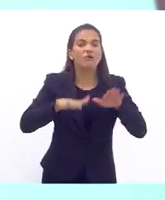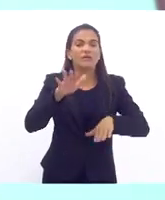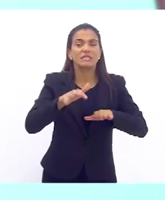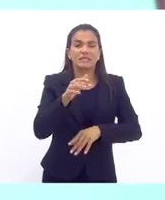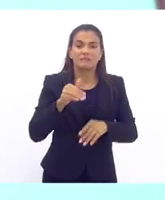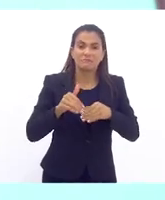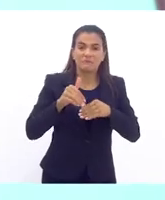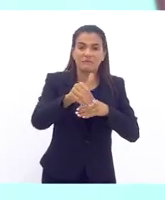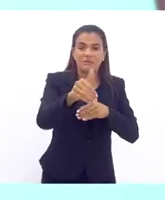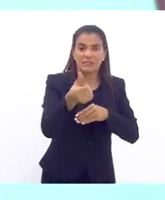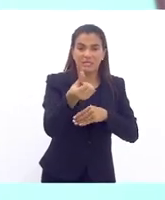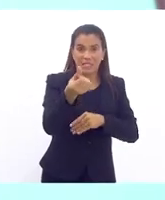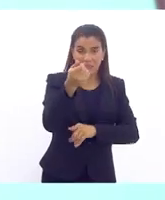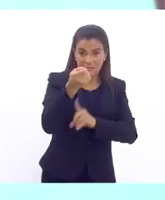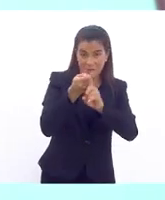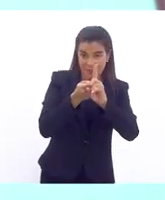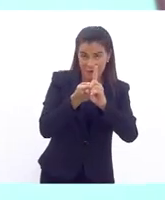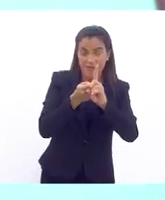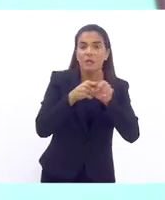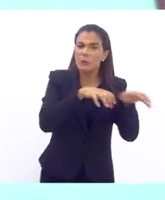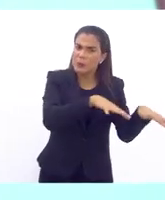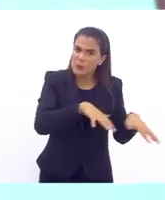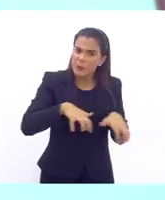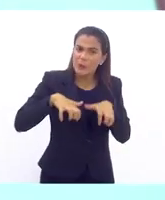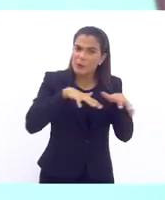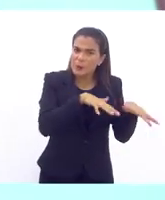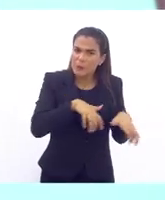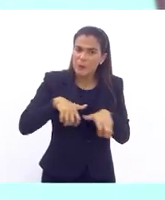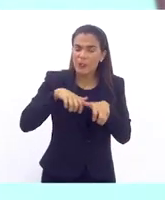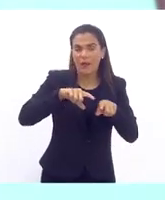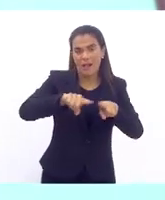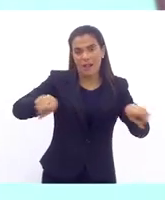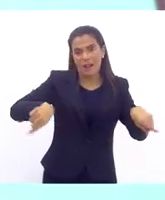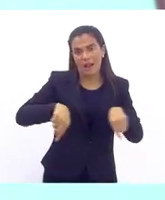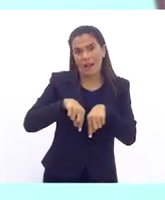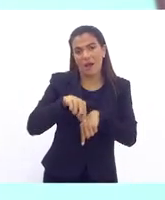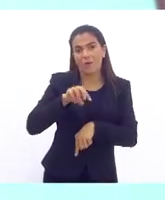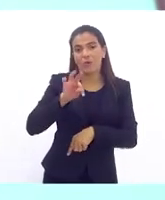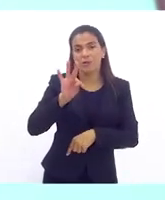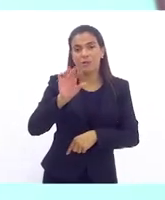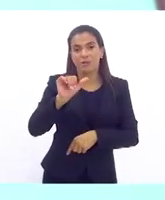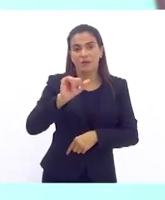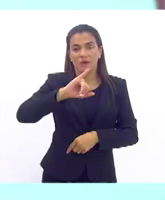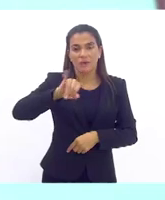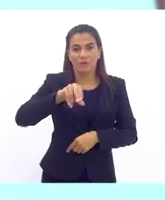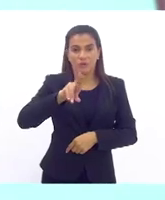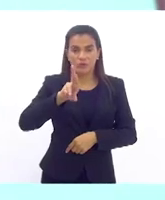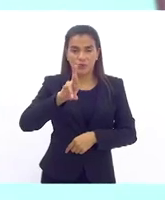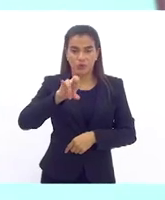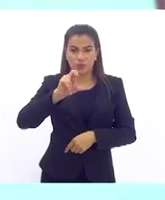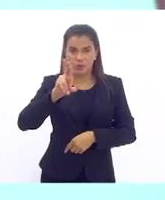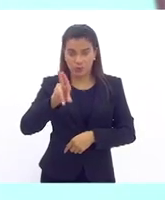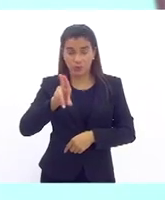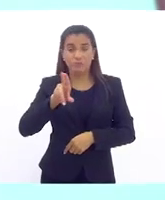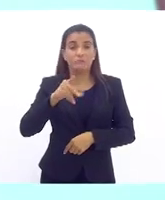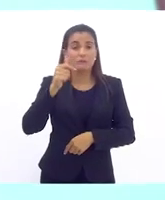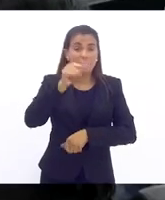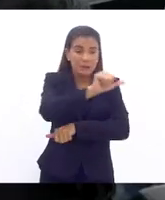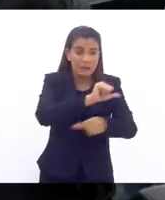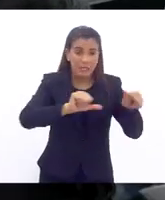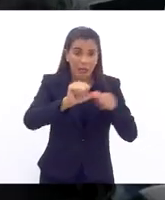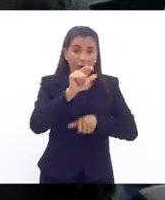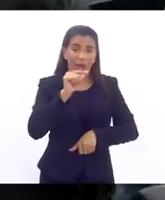terminar toda parte de desassoreamento do canal de Itajuru e melhorar a qualidade hídrica da Lagoa de Araruama para transformar ela novamente